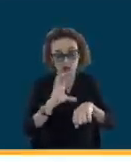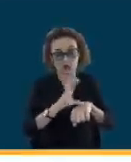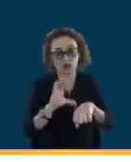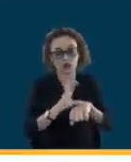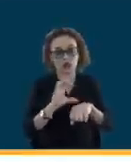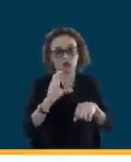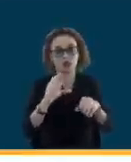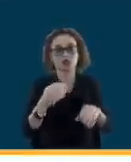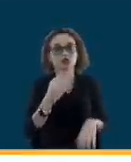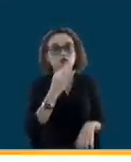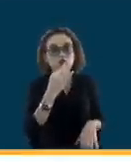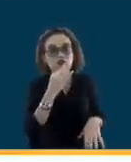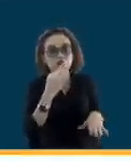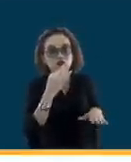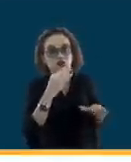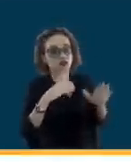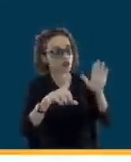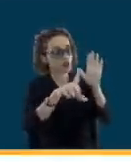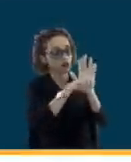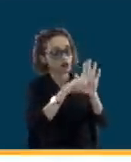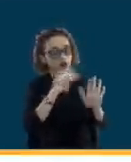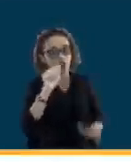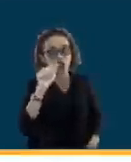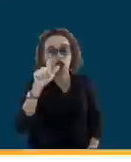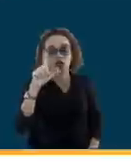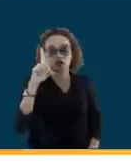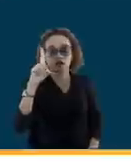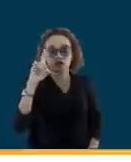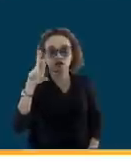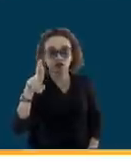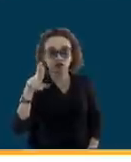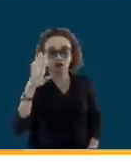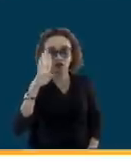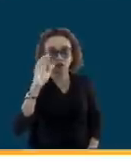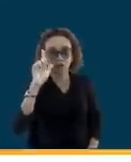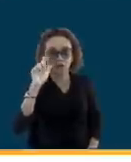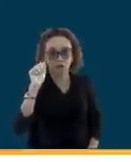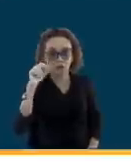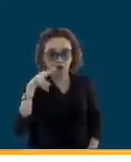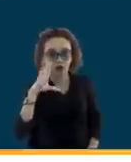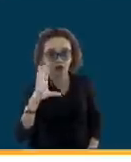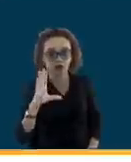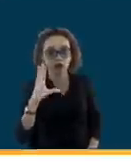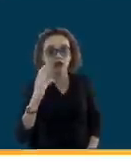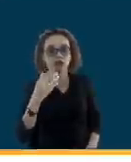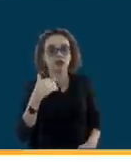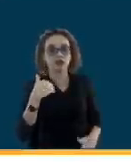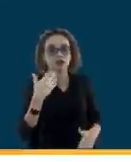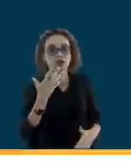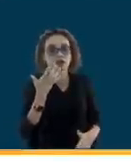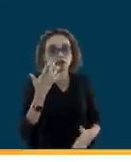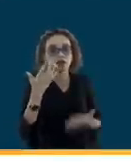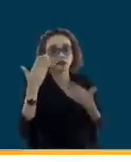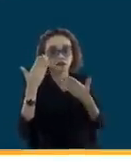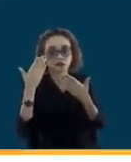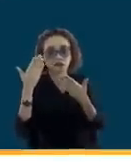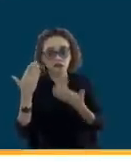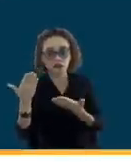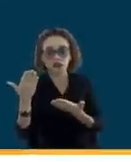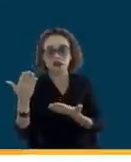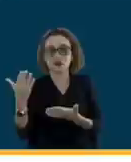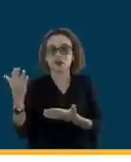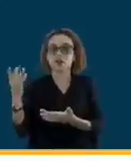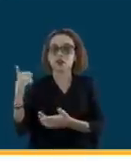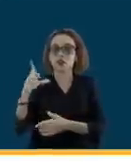Blanc. Quero cumprimentar, primeiramente, a nossa secretária Daniele Barros. Quero